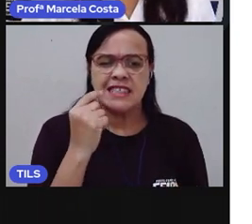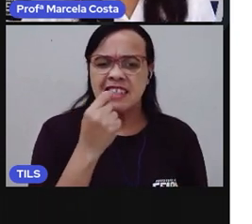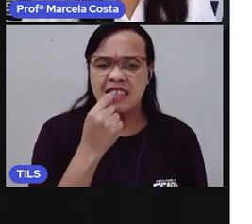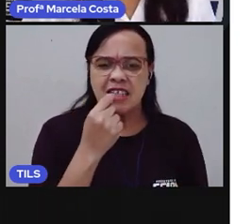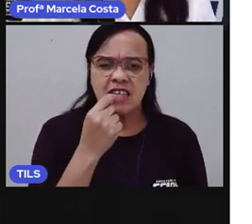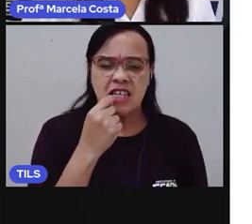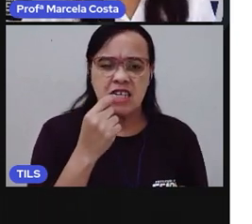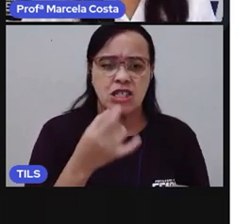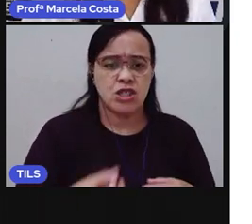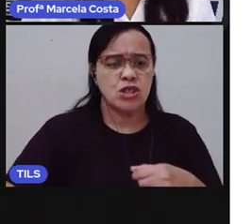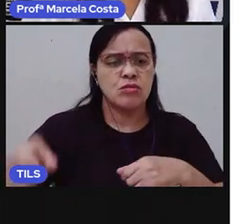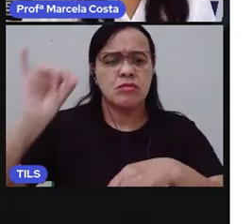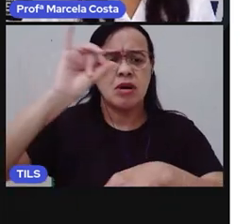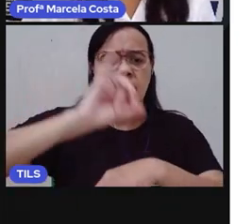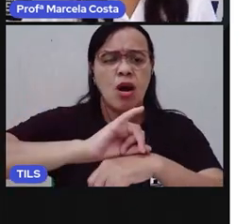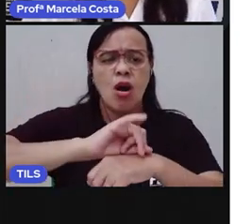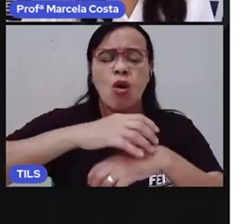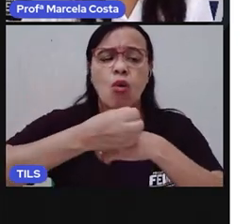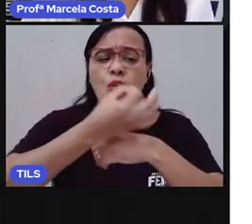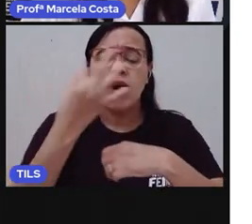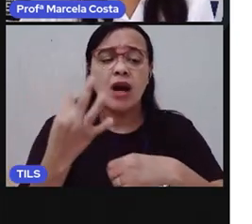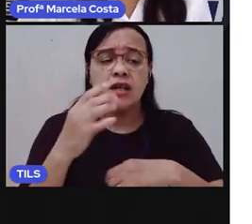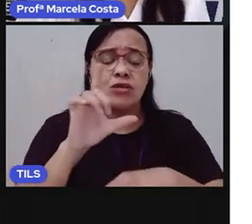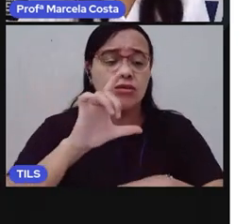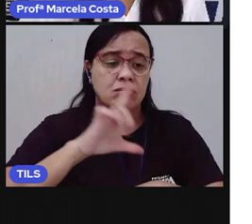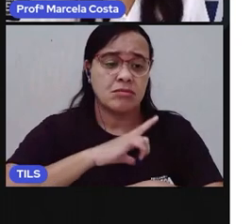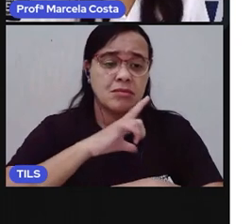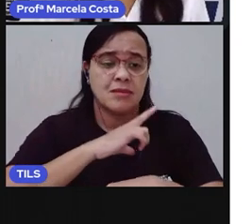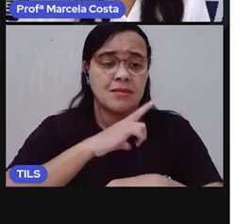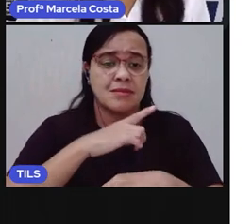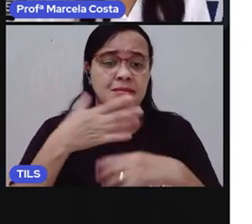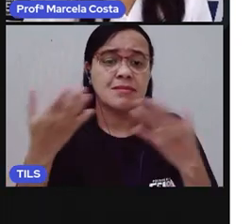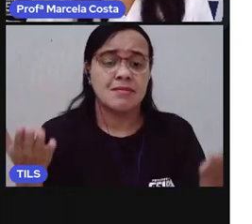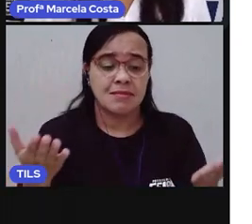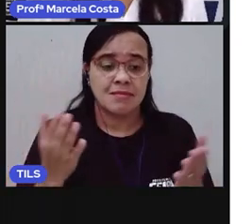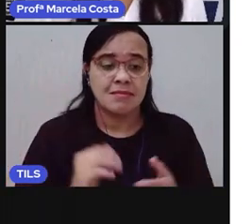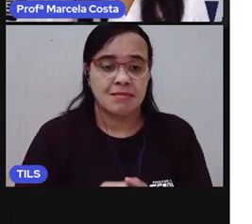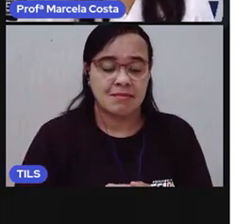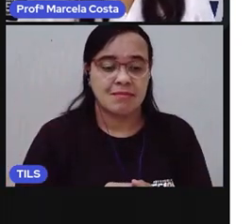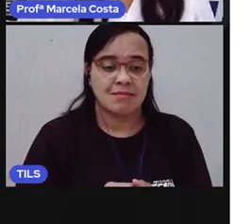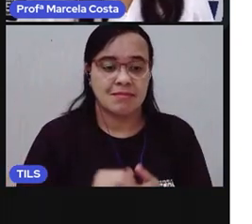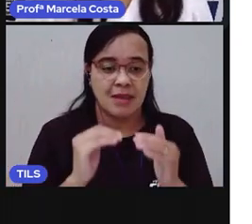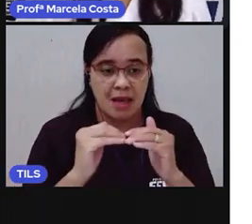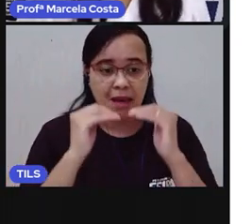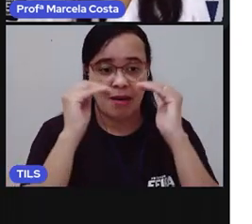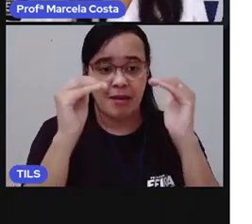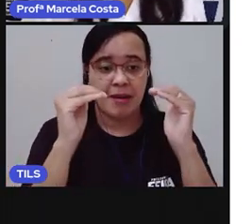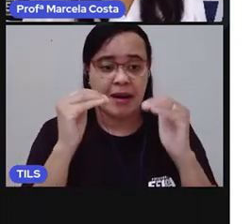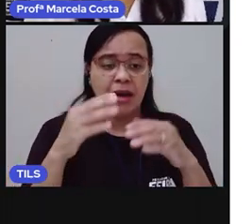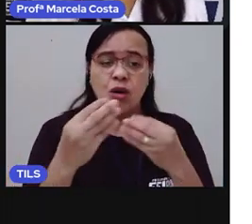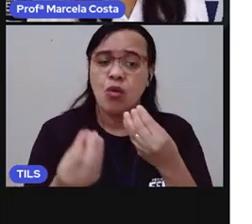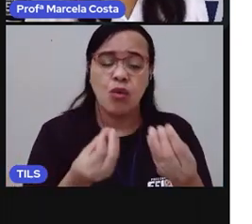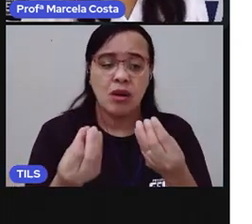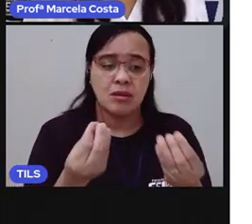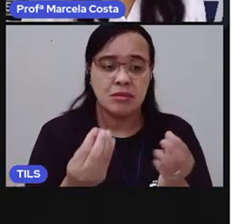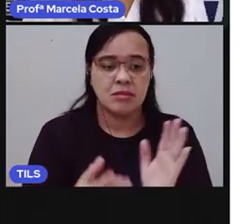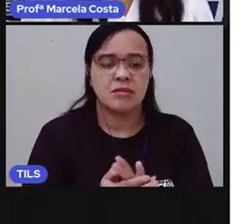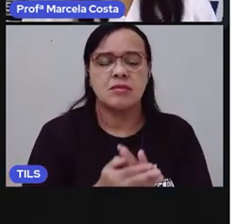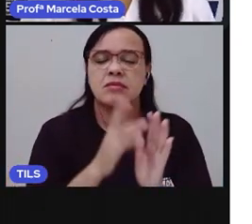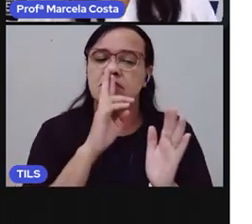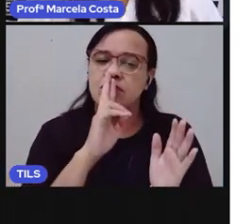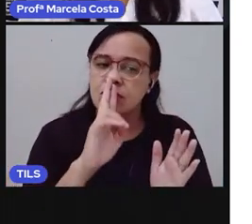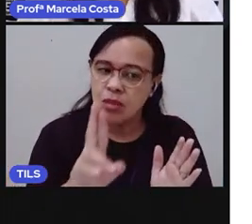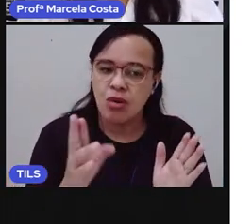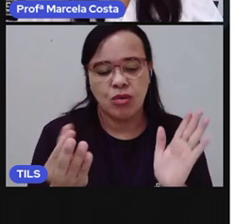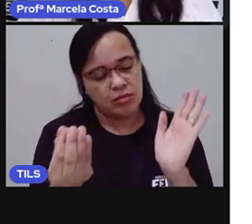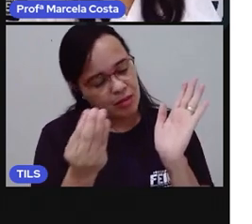parte superior da boca eu vou deixar vocês responderem coloca em